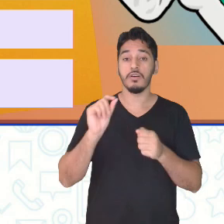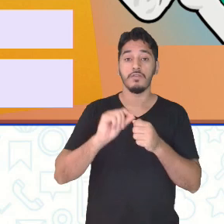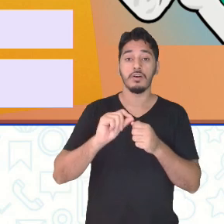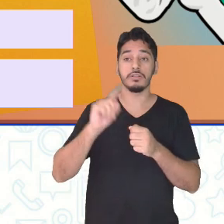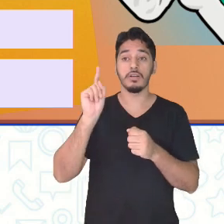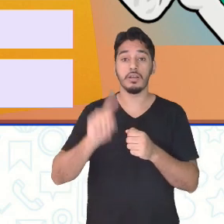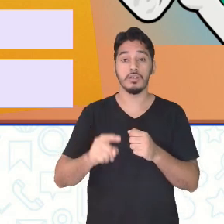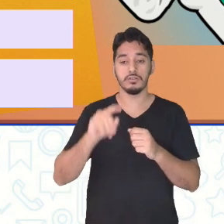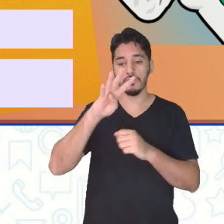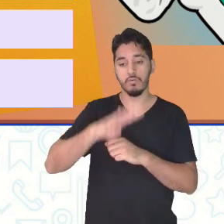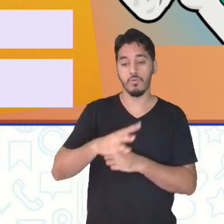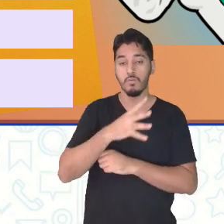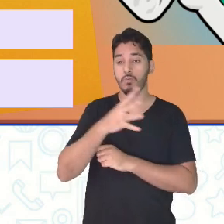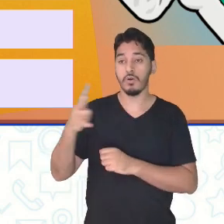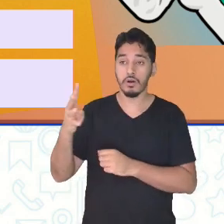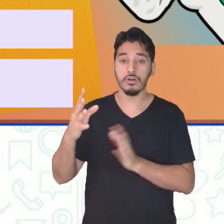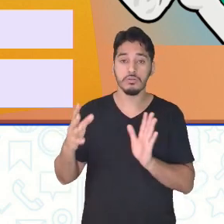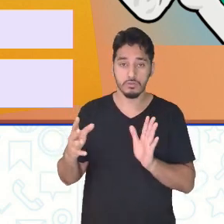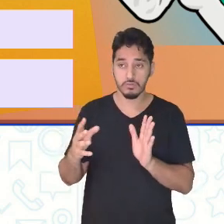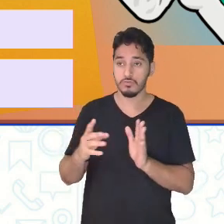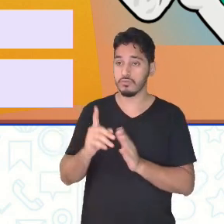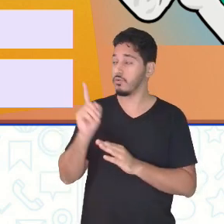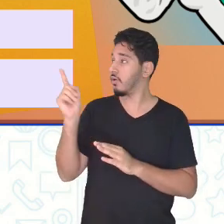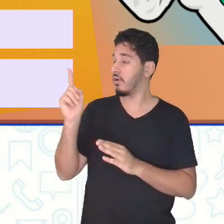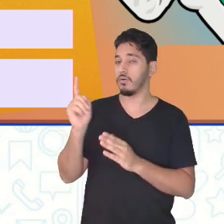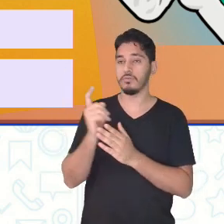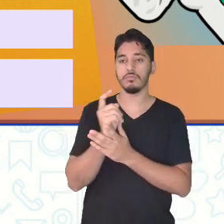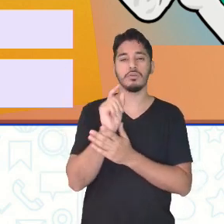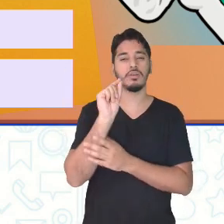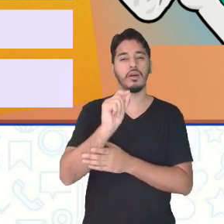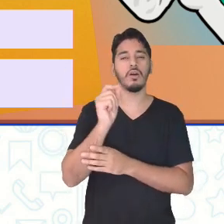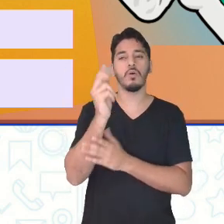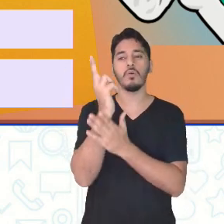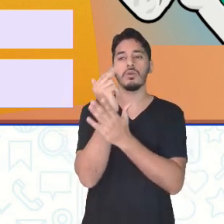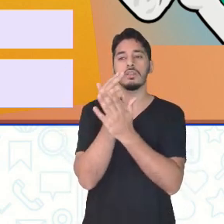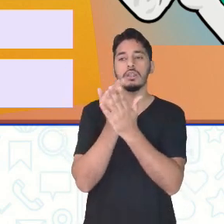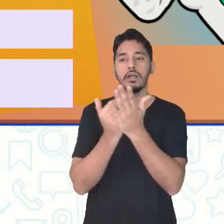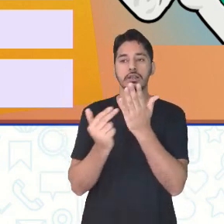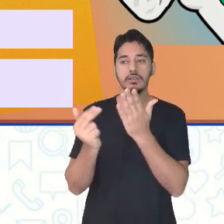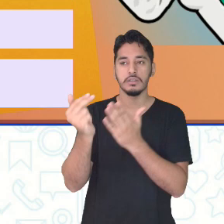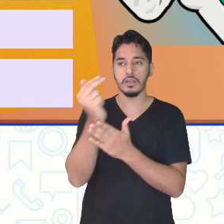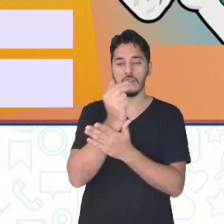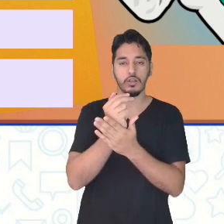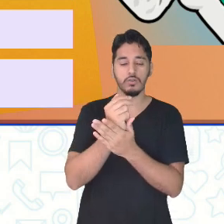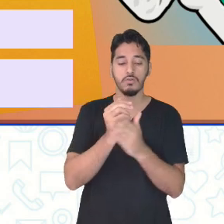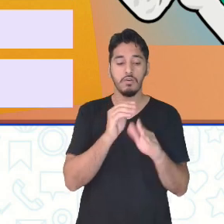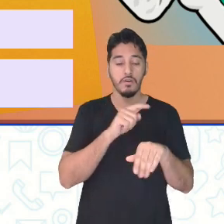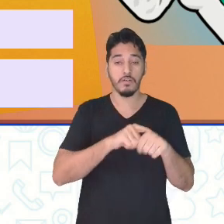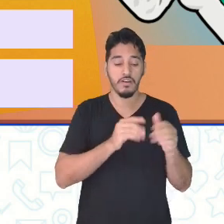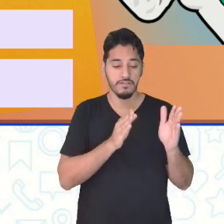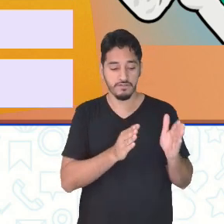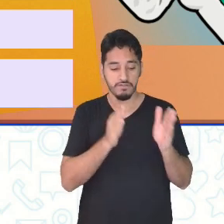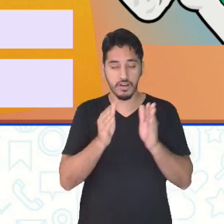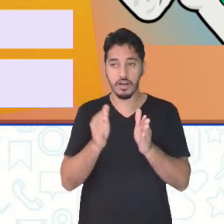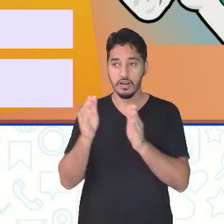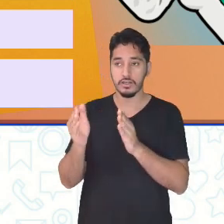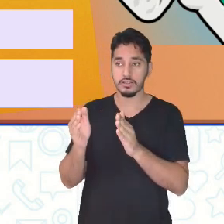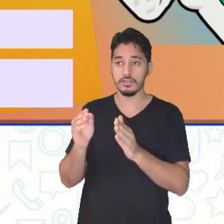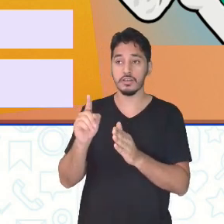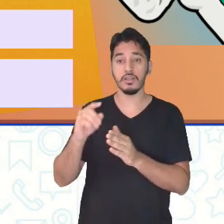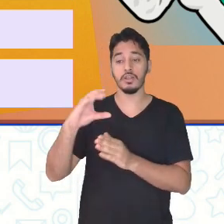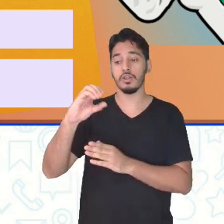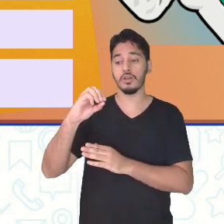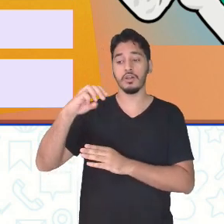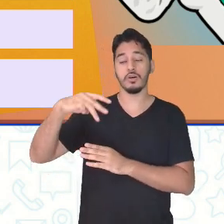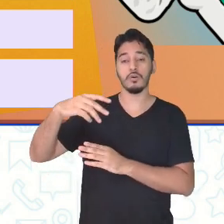esse quadro. Então, tem esse quadro aí, desenho, fases e componentes. Eu estou dando 3 exemplos